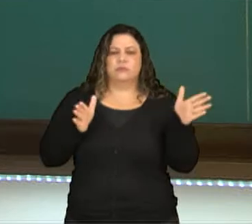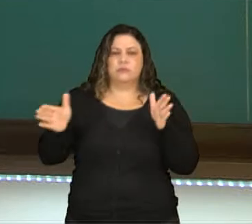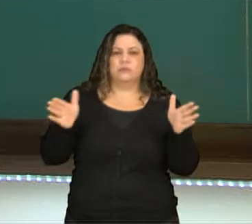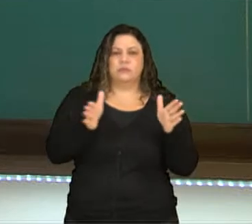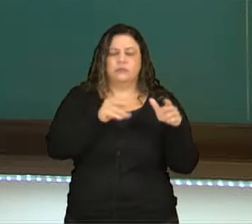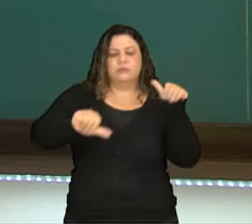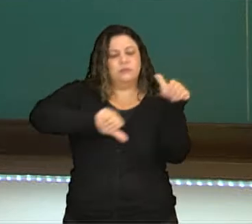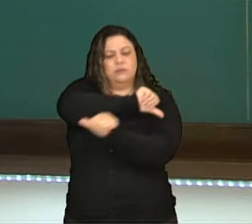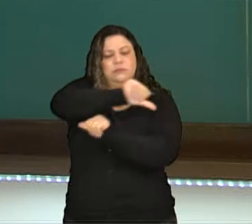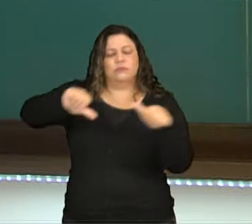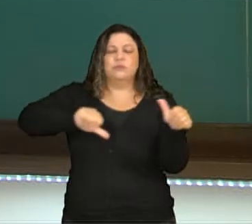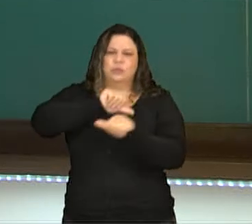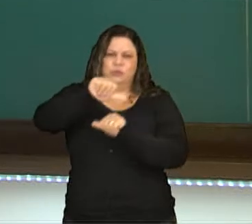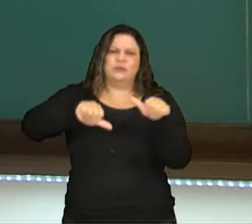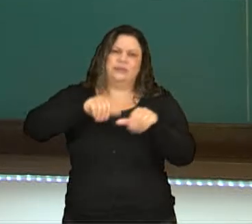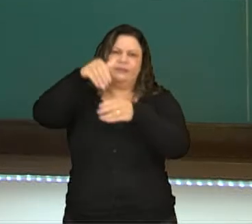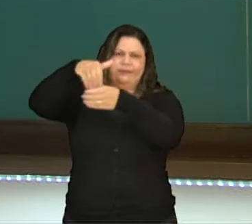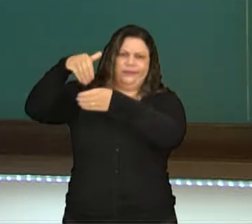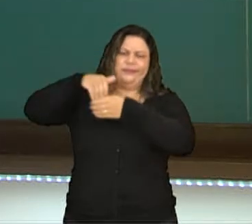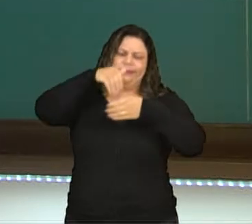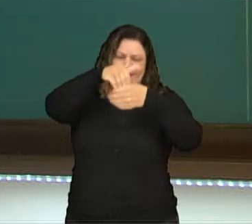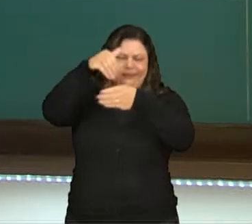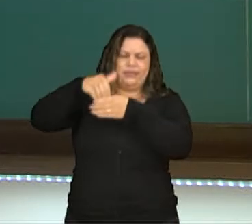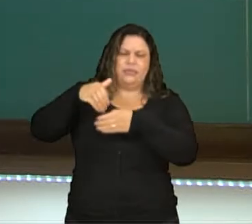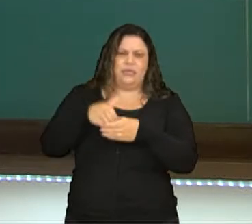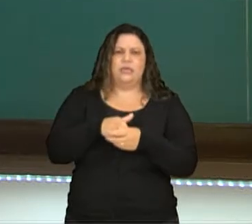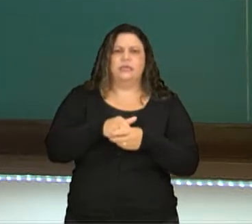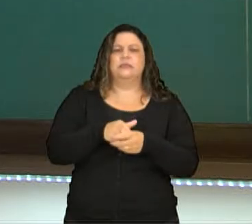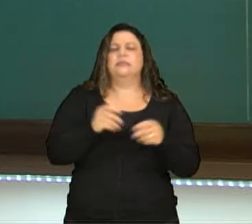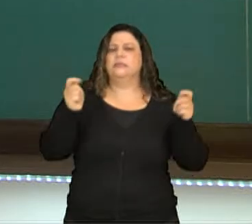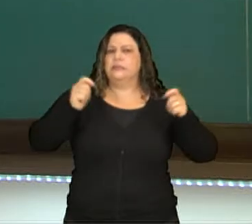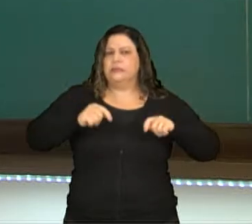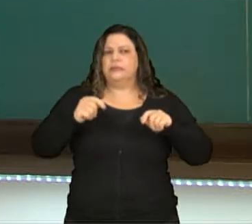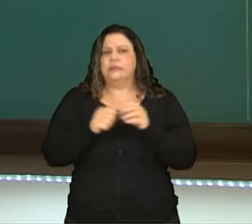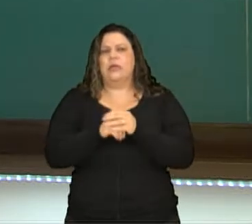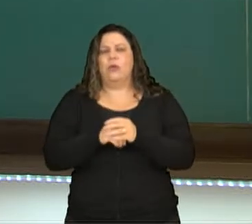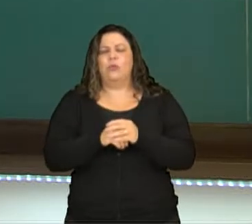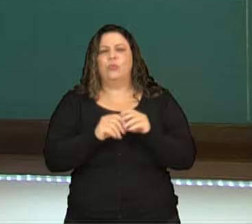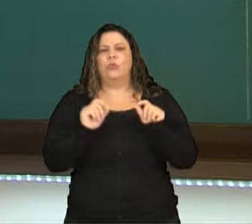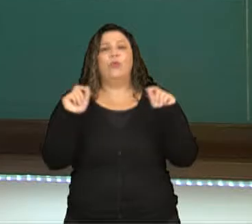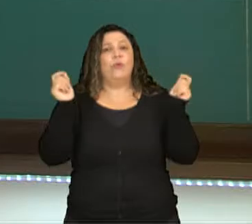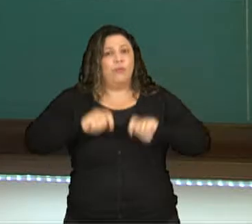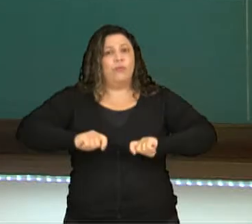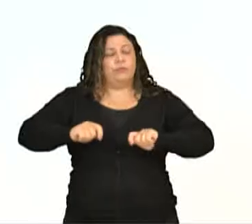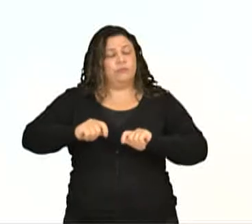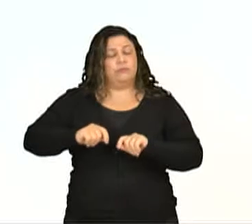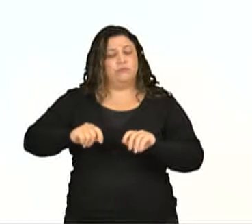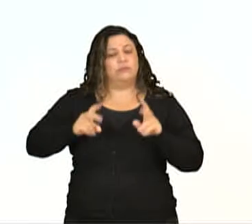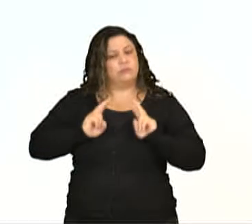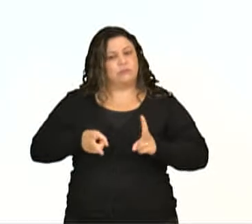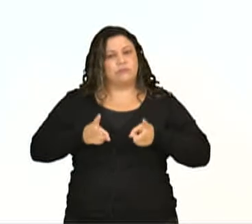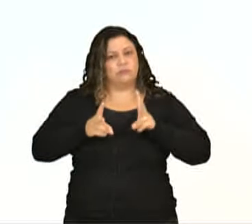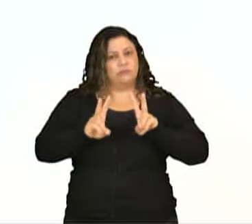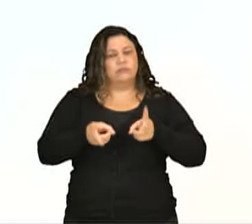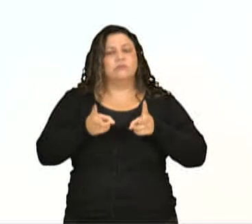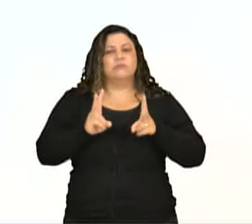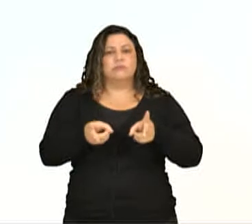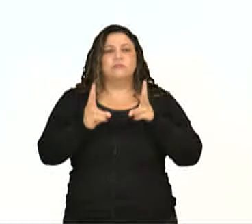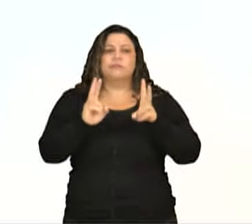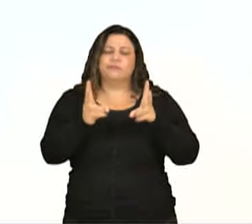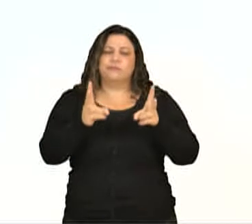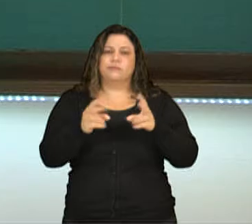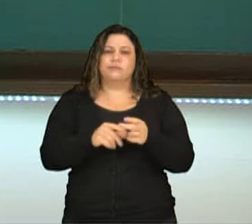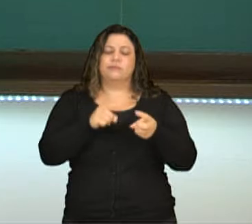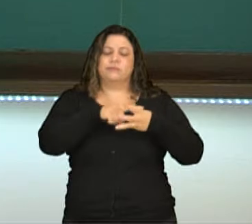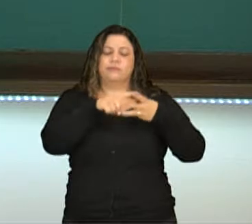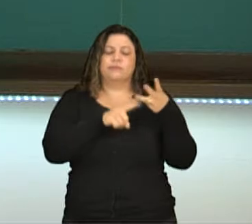mudanças do Código Eleitoral de 1932, decretadas pelo Getúlio, foram mantidas, e aí os três maiores